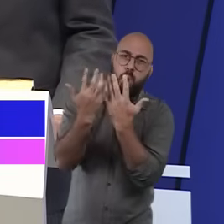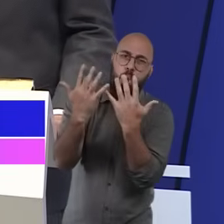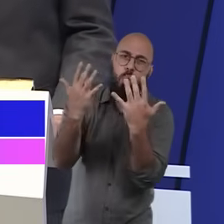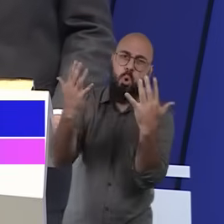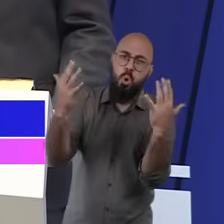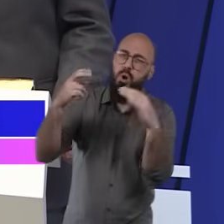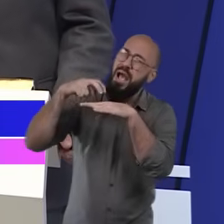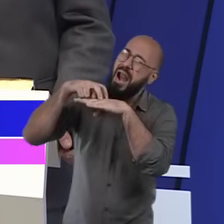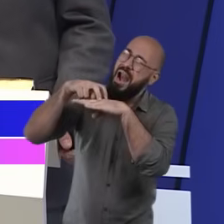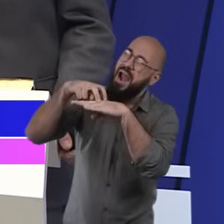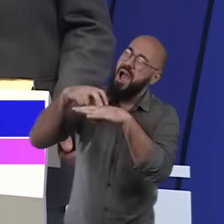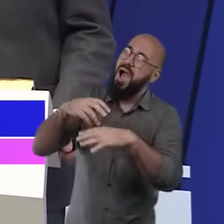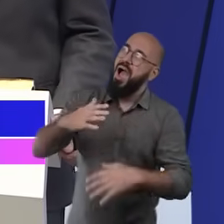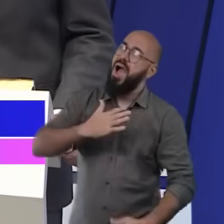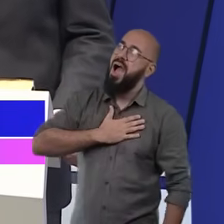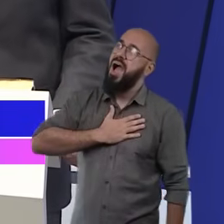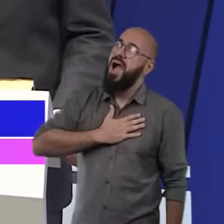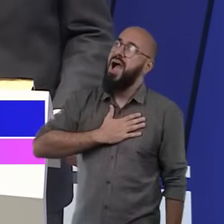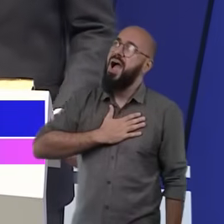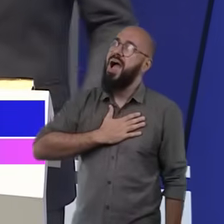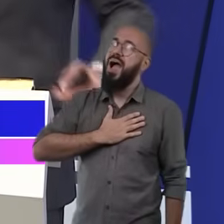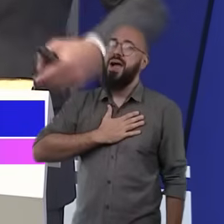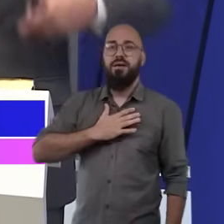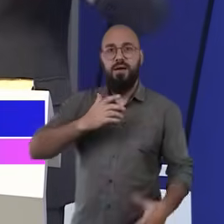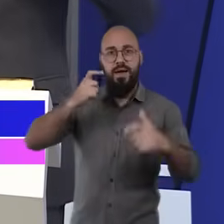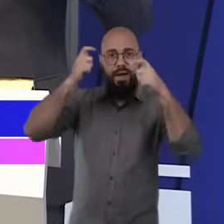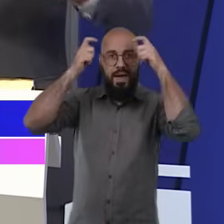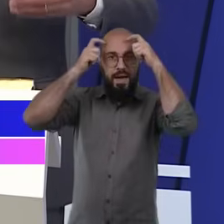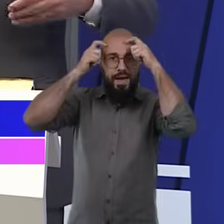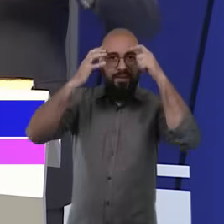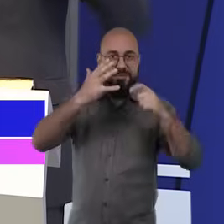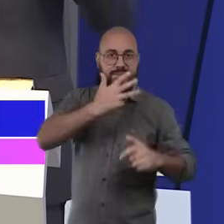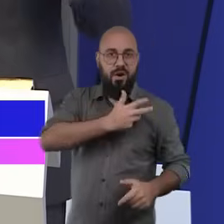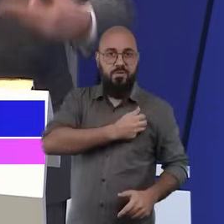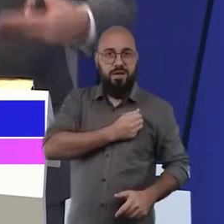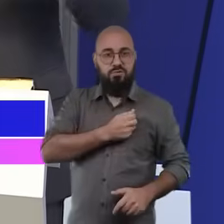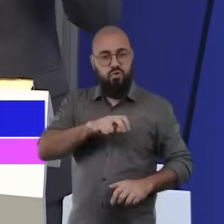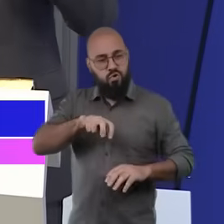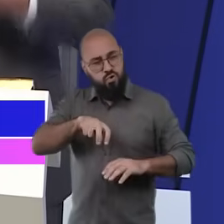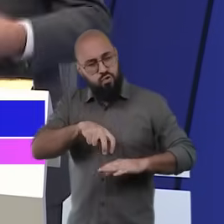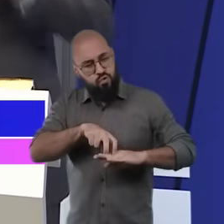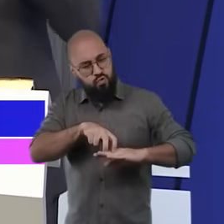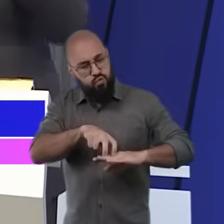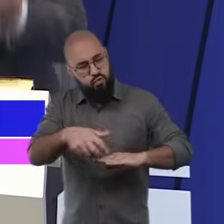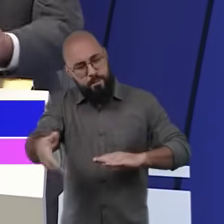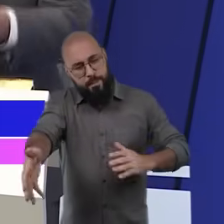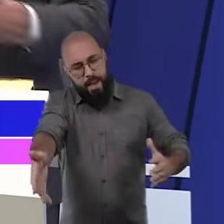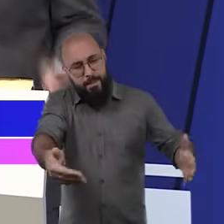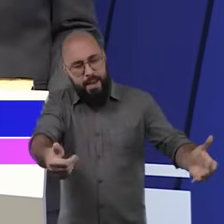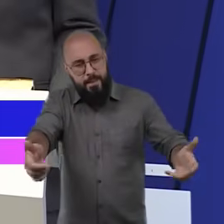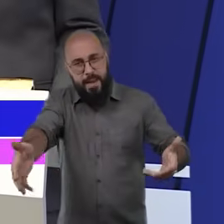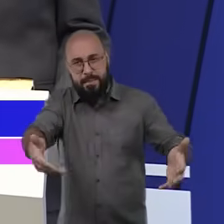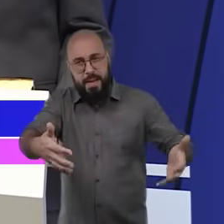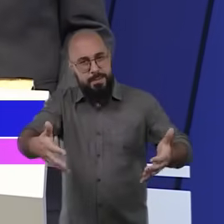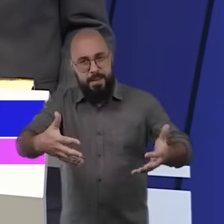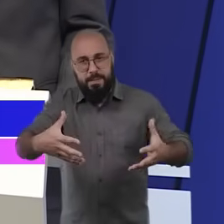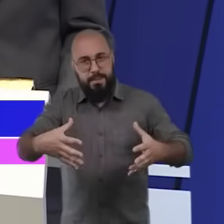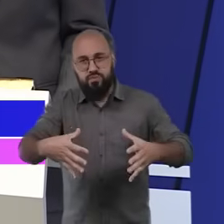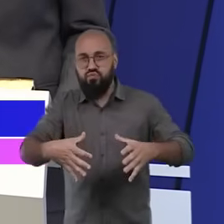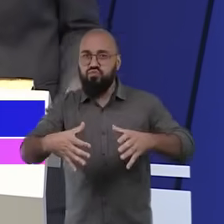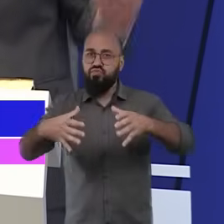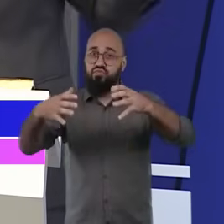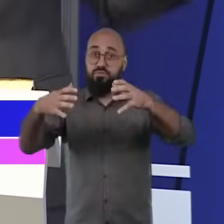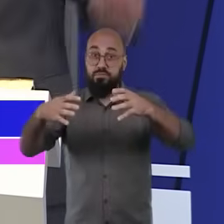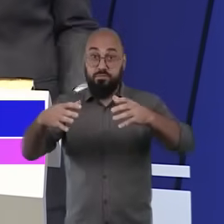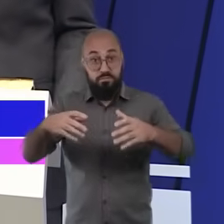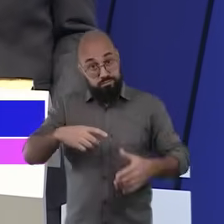Jesus, que é o nosso Rei e Salvador, vindo buscar os seus filhos e filhas fiéis. Esta